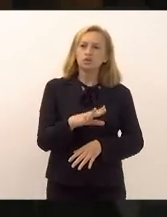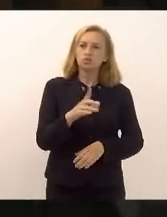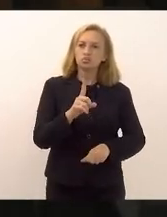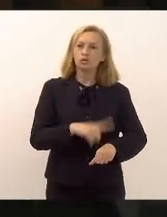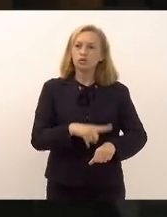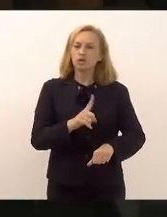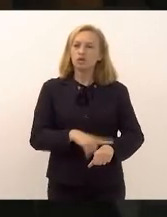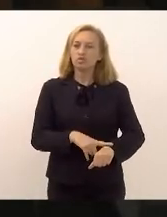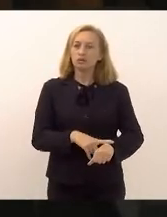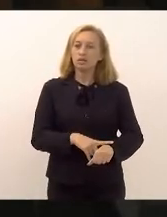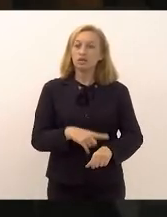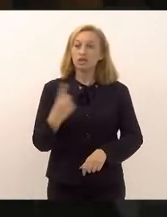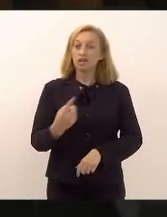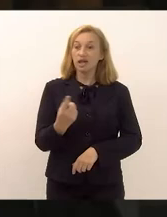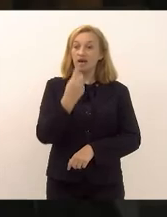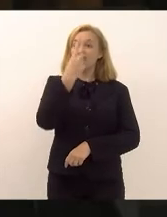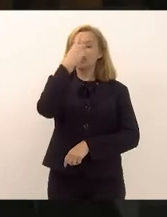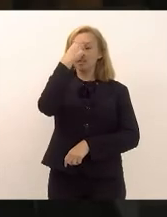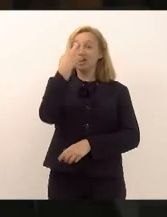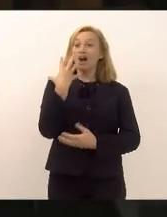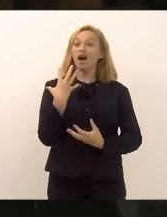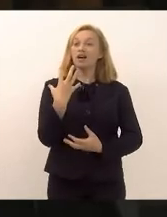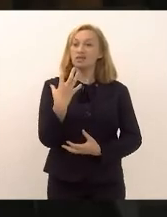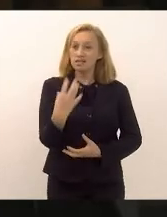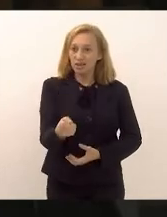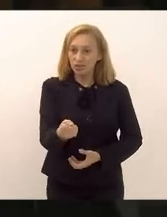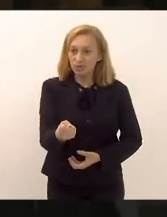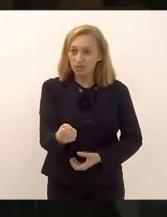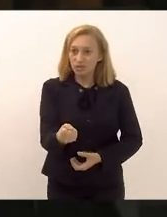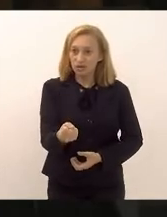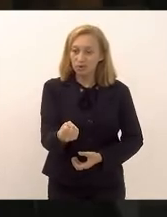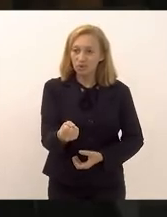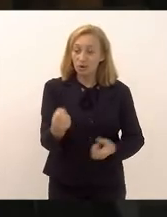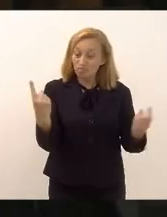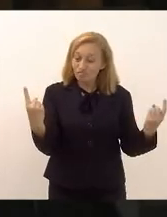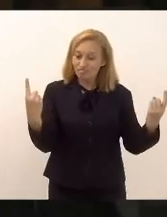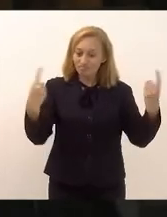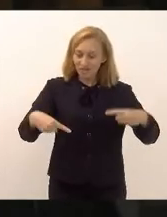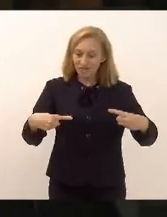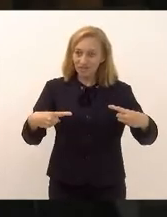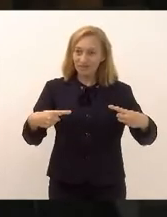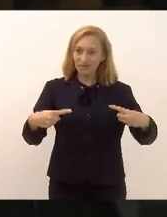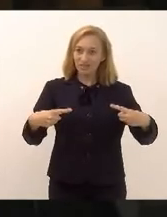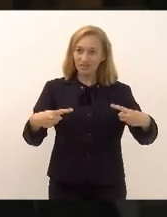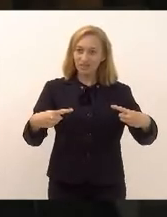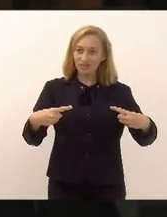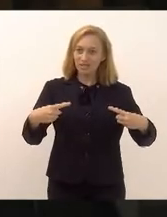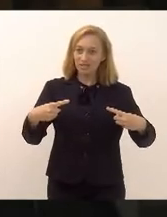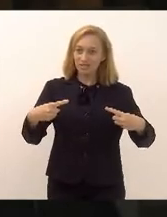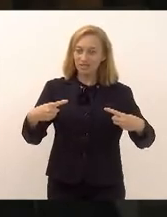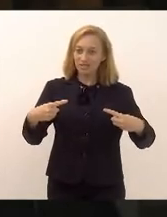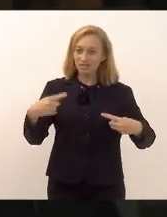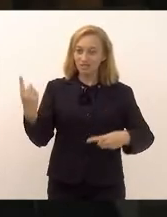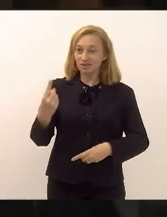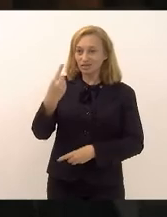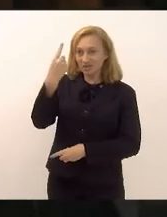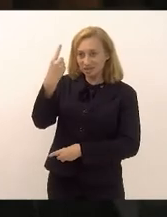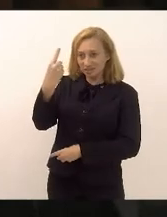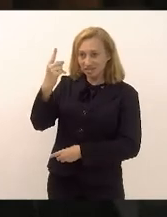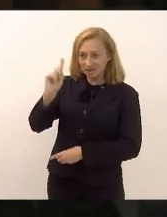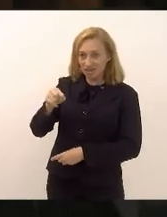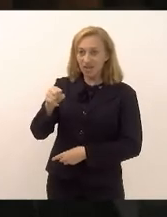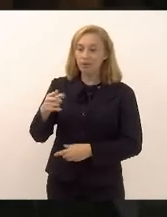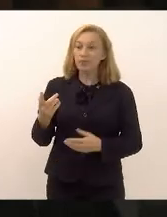que Davi aceitou o desafio do Golias. Né?